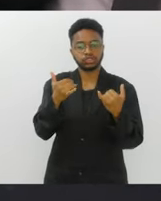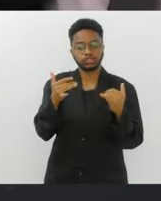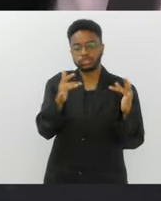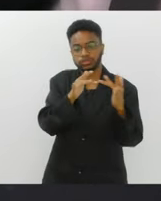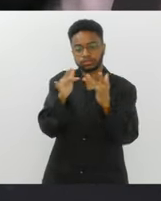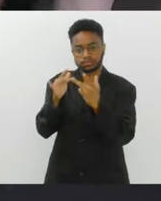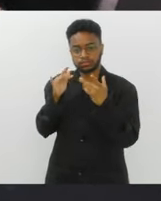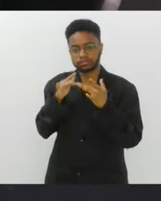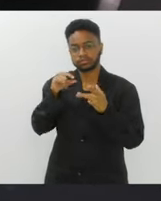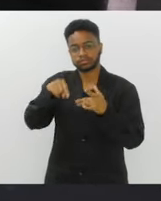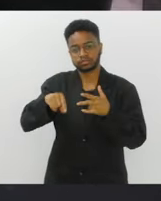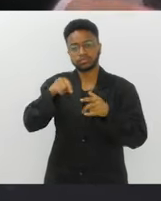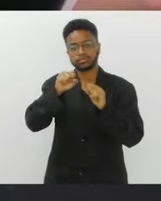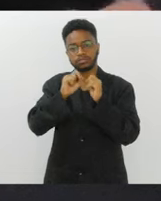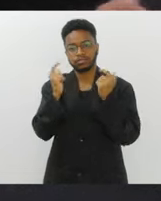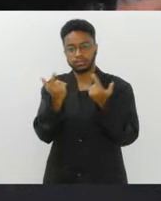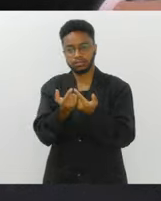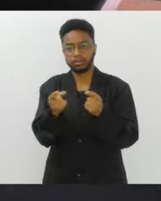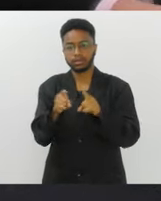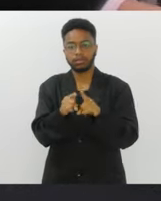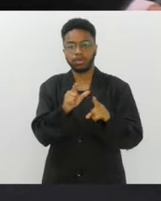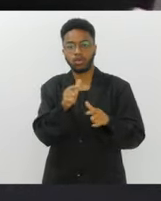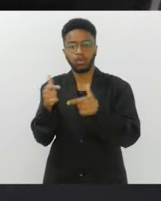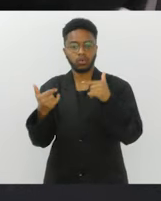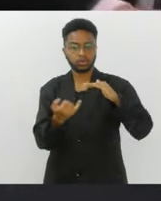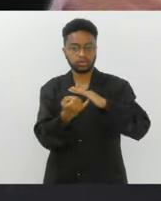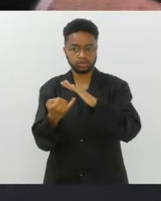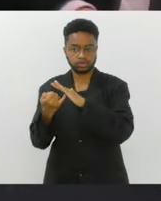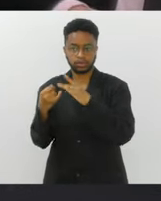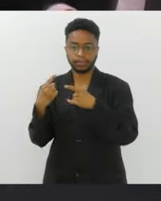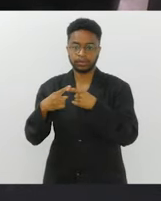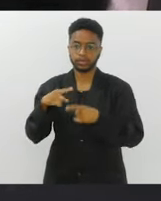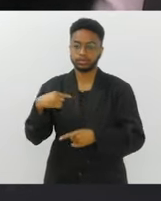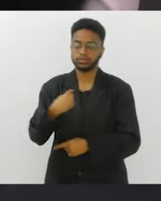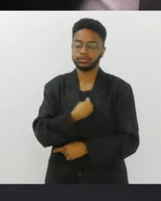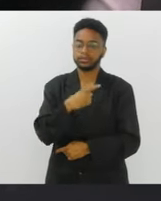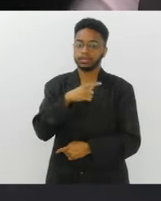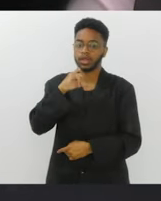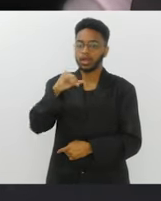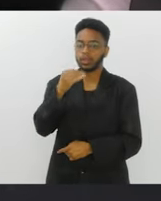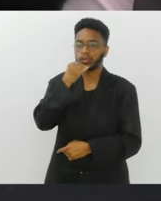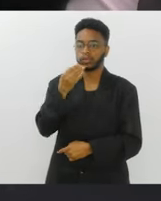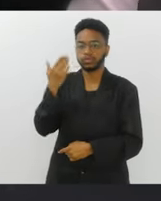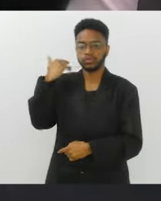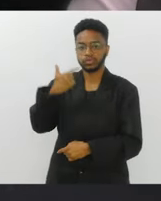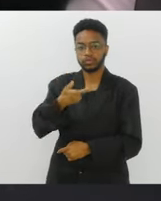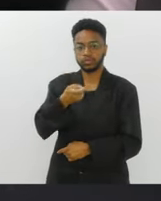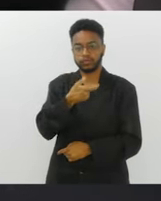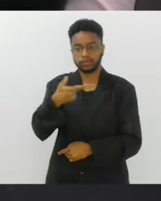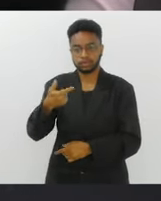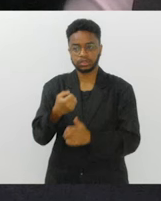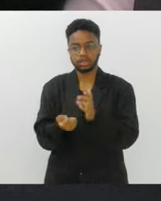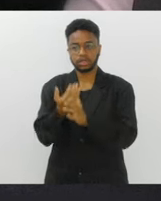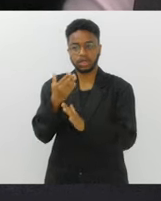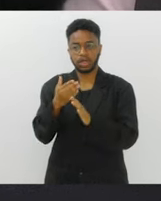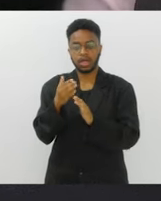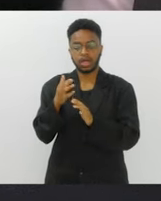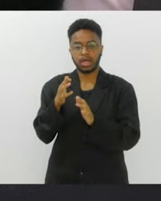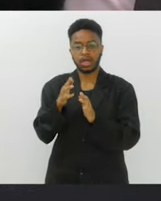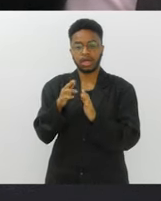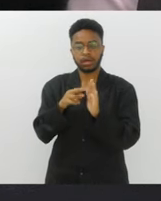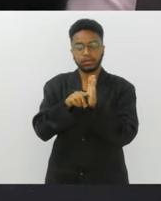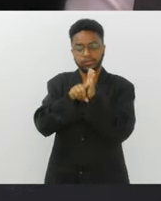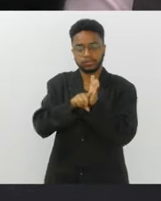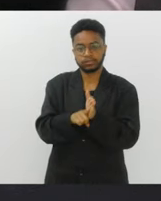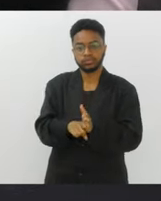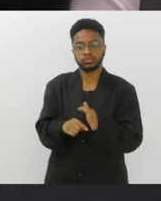Casa Legislativa quanto das entidades do Estado. Nós tivemos a oportunidade, em 2022, de fazer uma auditoria no governo do